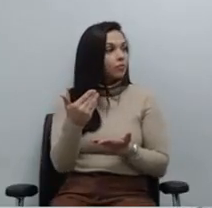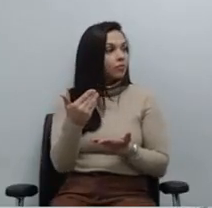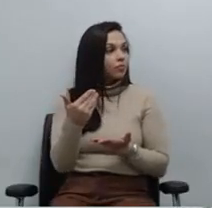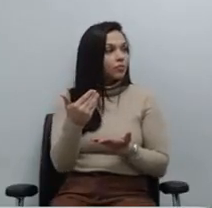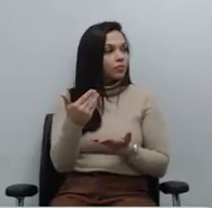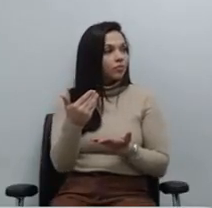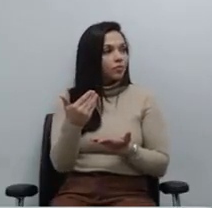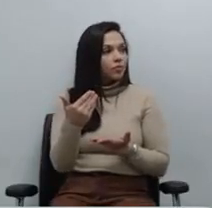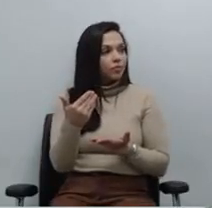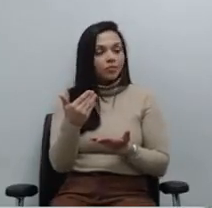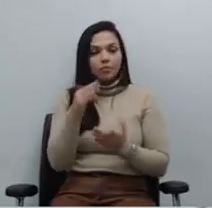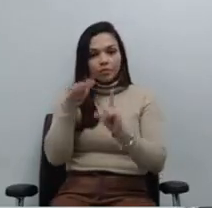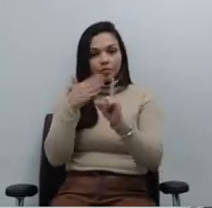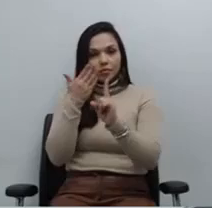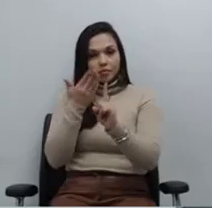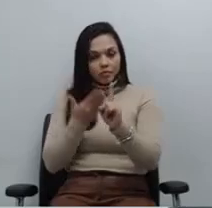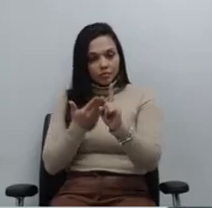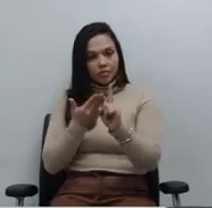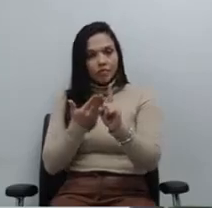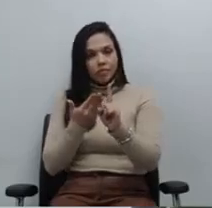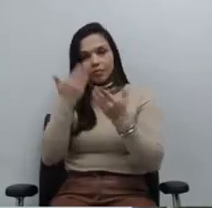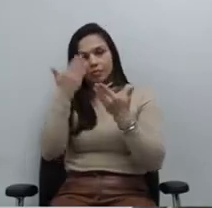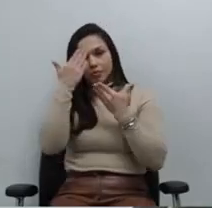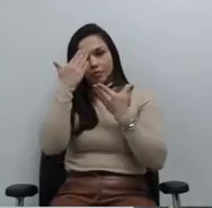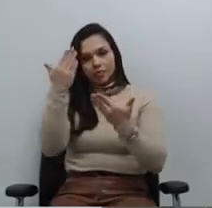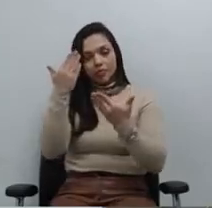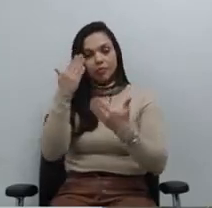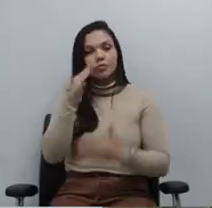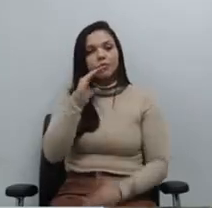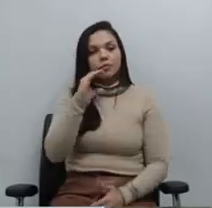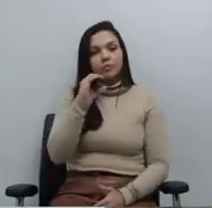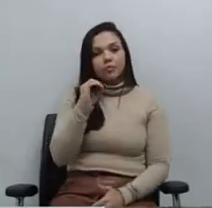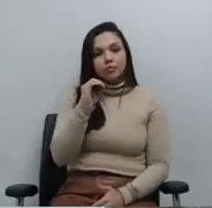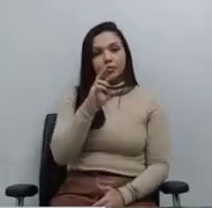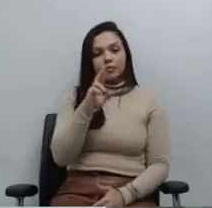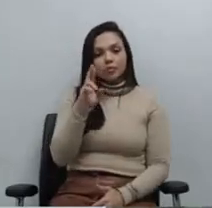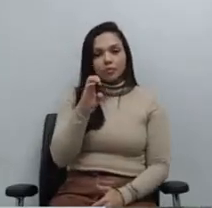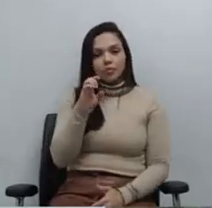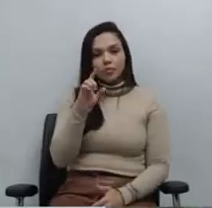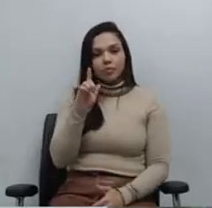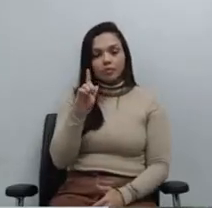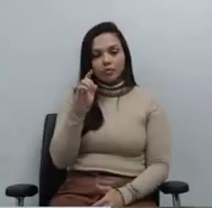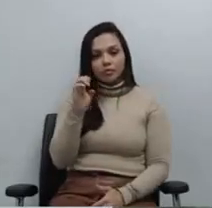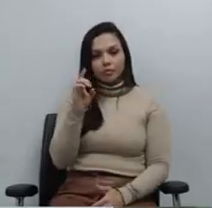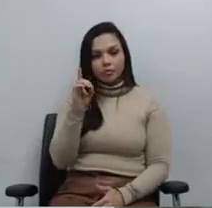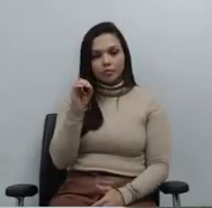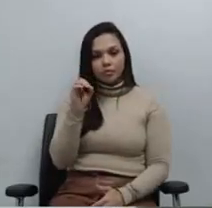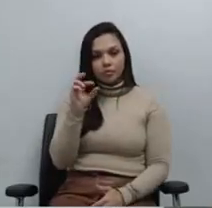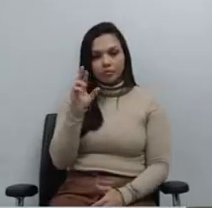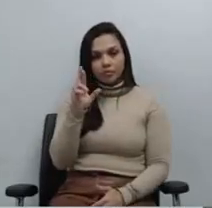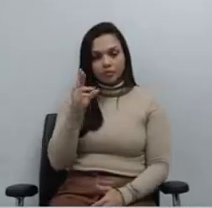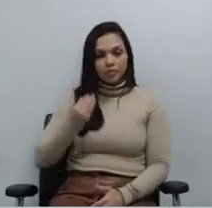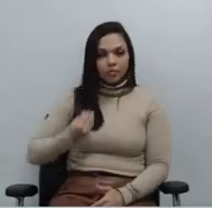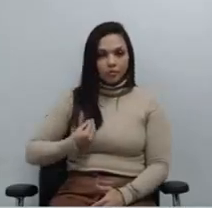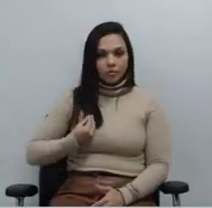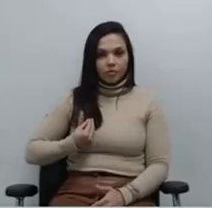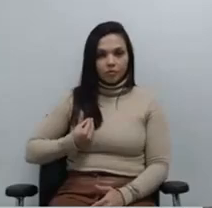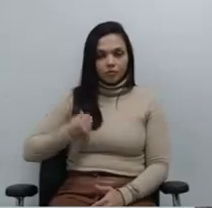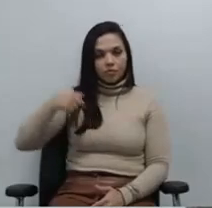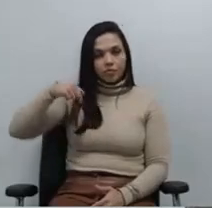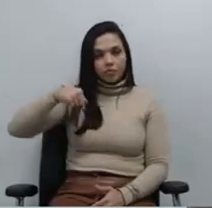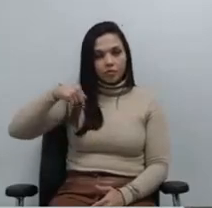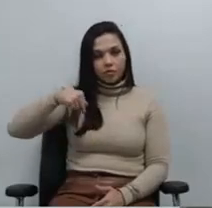condecorar e agradecer a presença do corregedor da Defensoria Pública Geral, que estava na sessão do Conselho na parte da manhã,